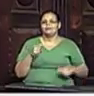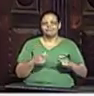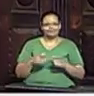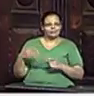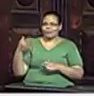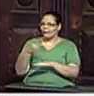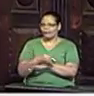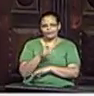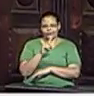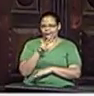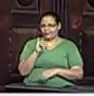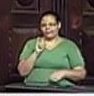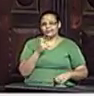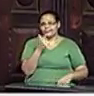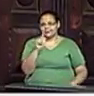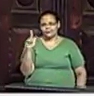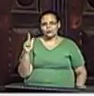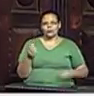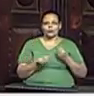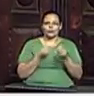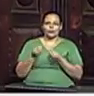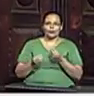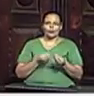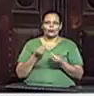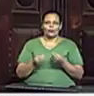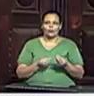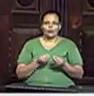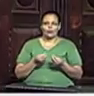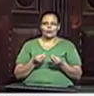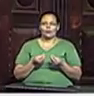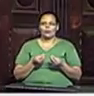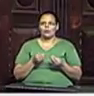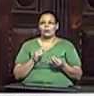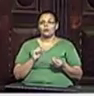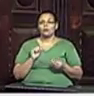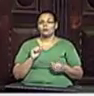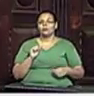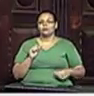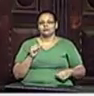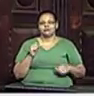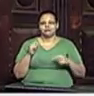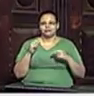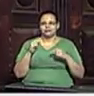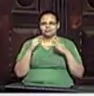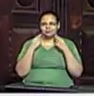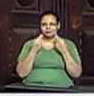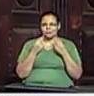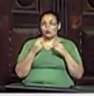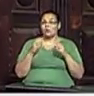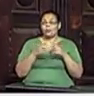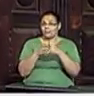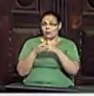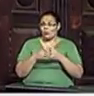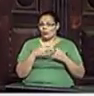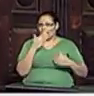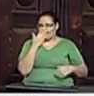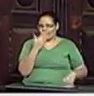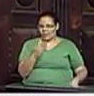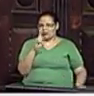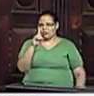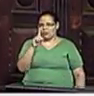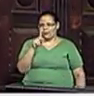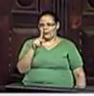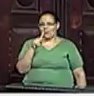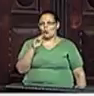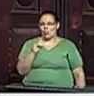não vai. Em outras, como é que ela opera? É um negócio inacreditável. O caminhão para em frente a um DPO, em frente a